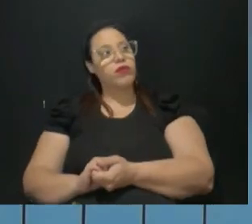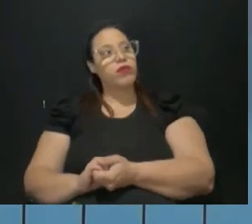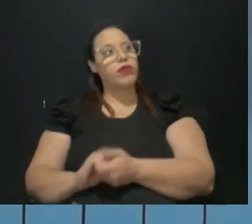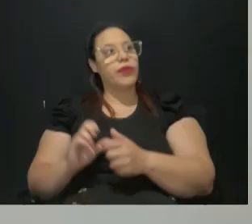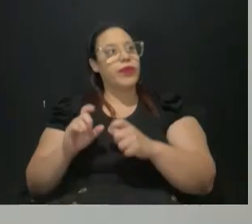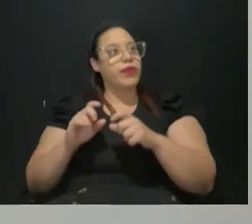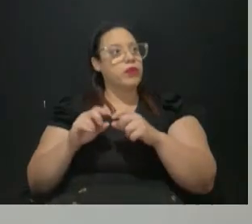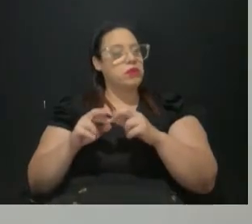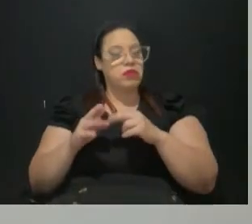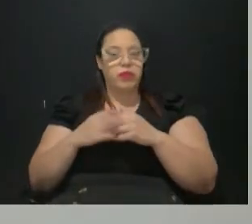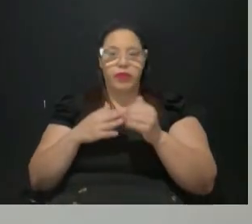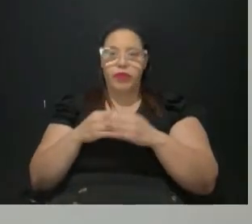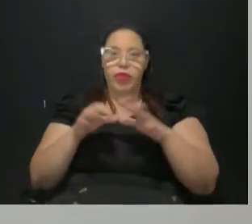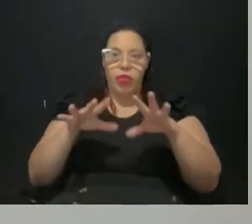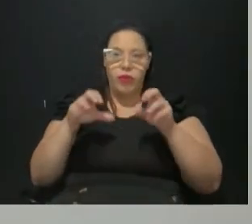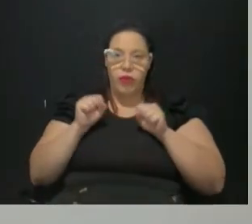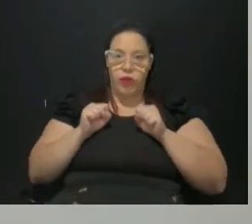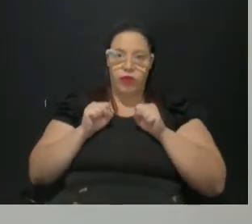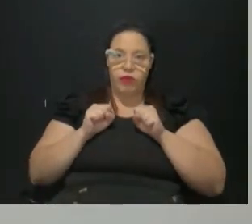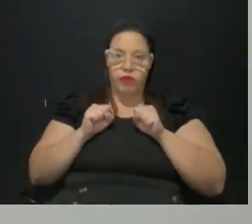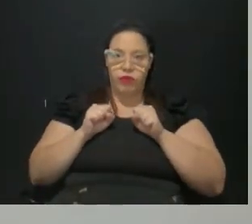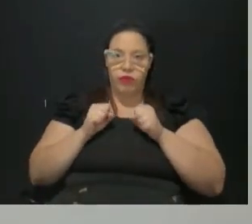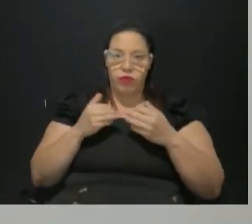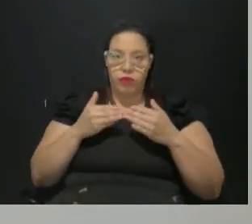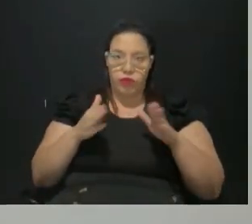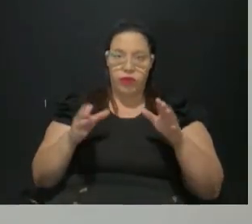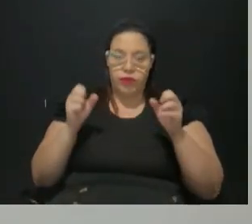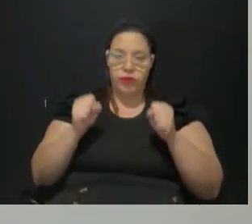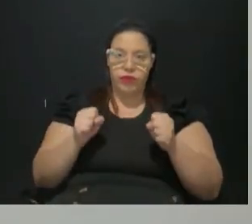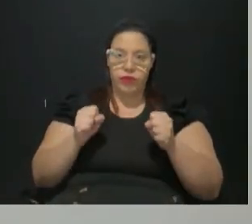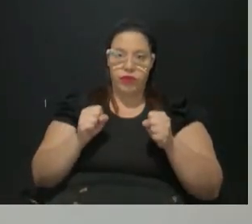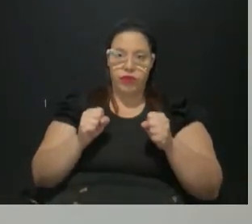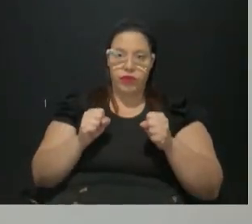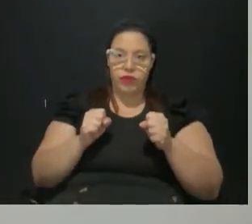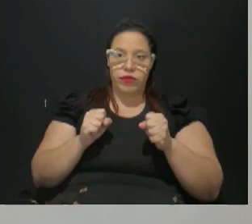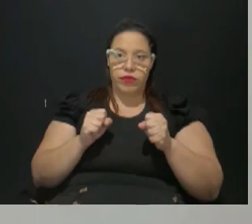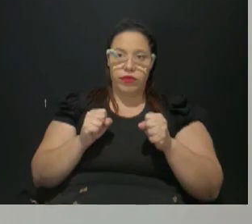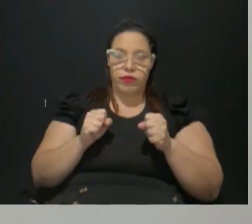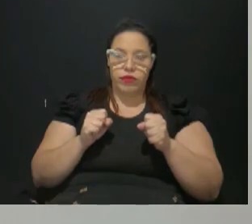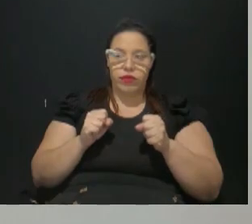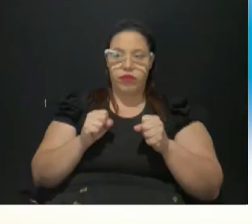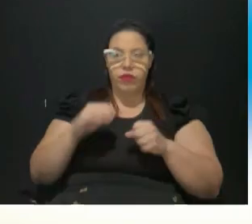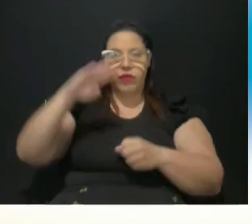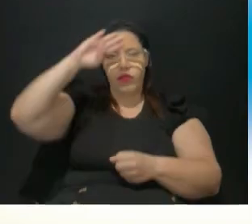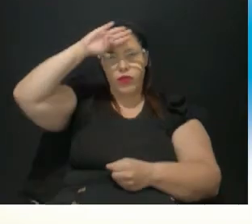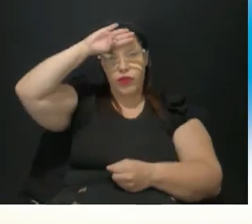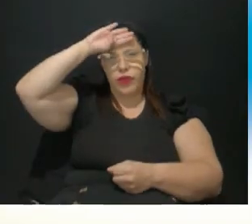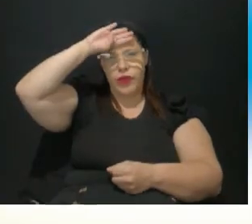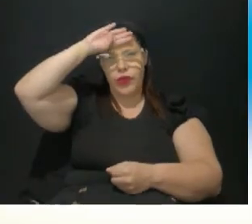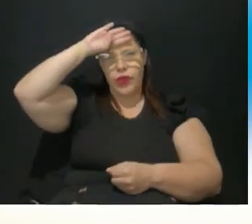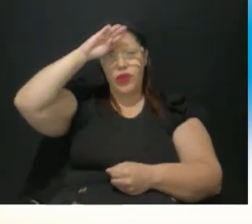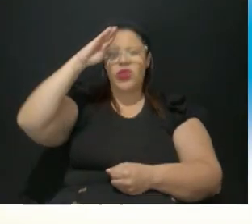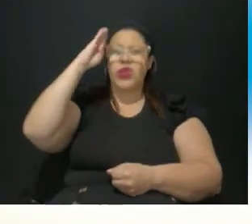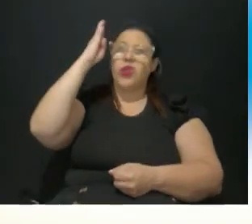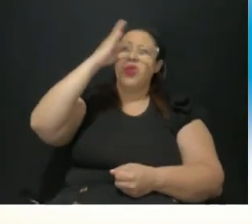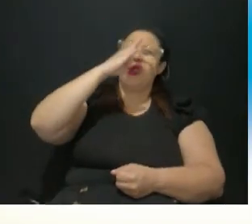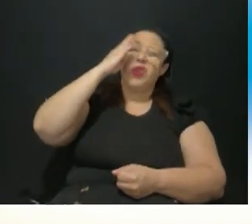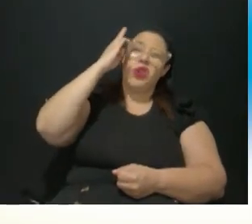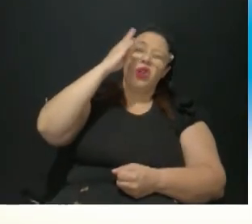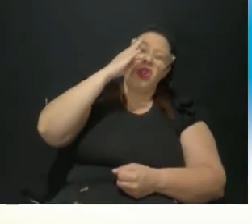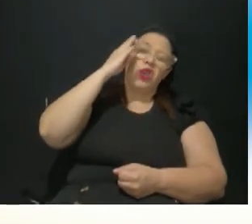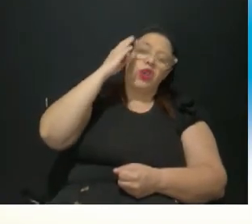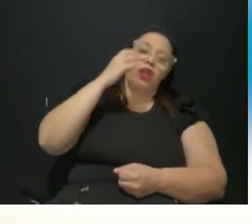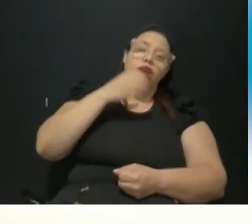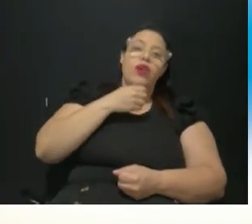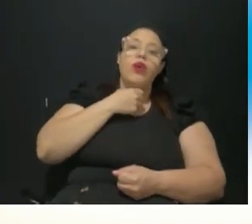Como toda doença infecciosa, inicialmente ele pode ter sintomas inespecíficos, como febre, mal-estar, aumento